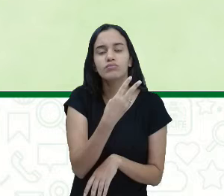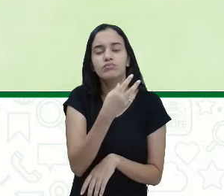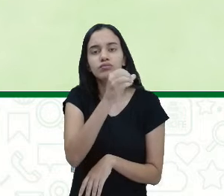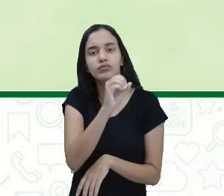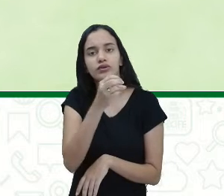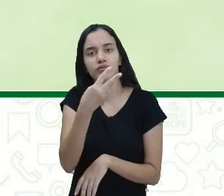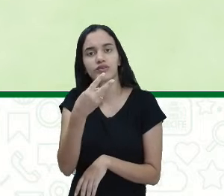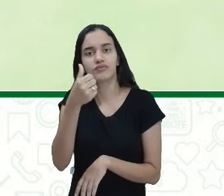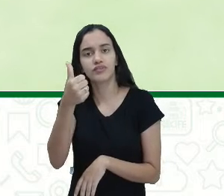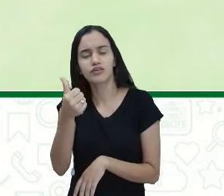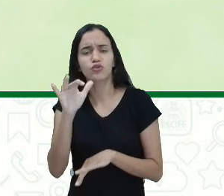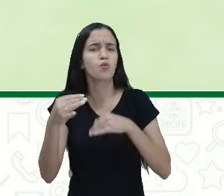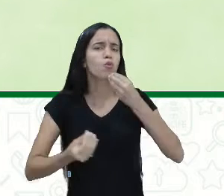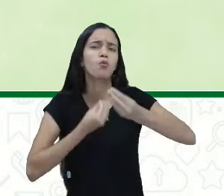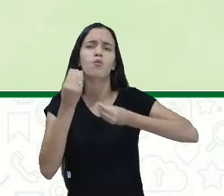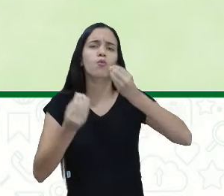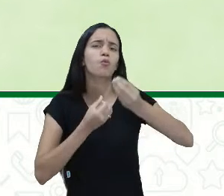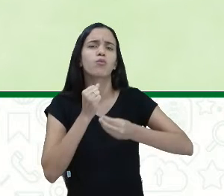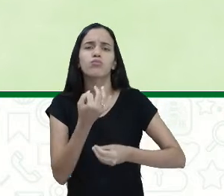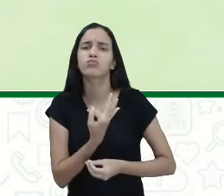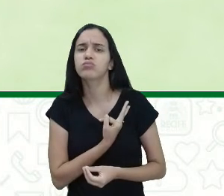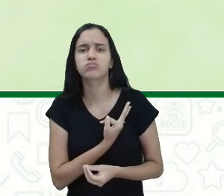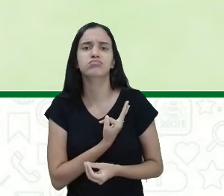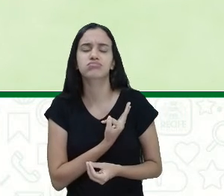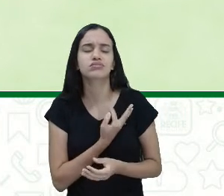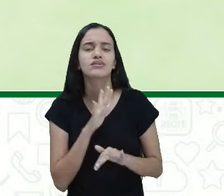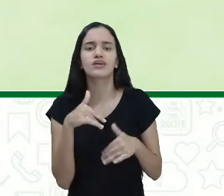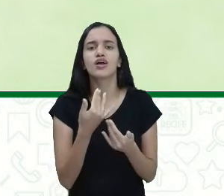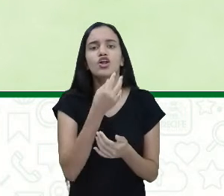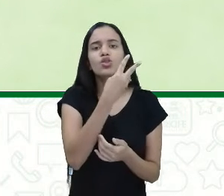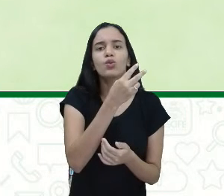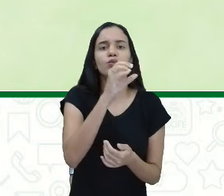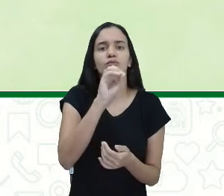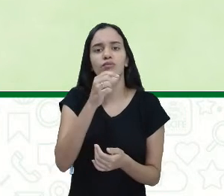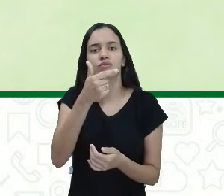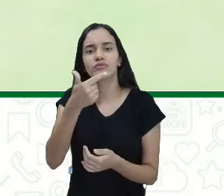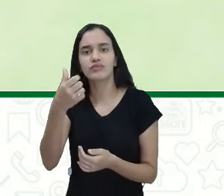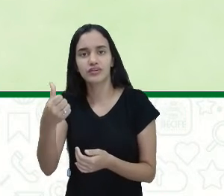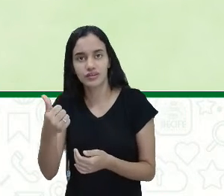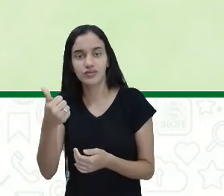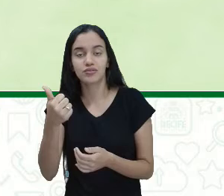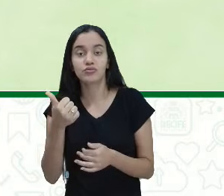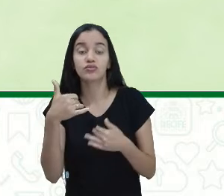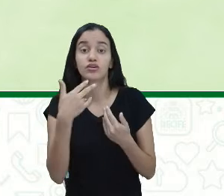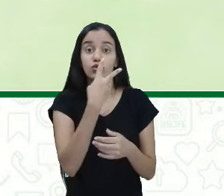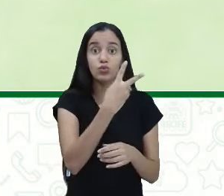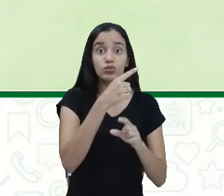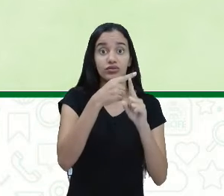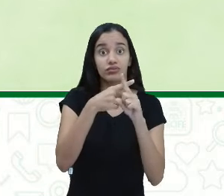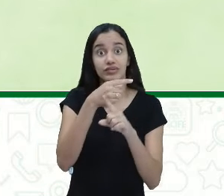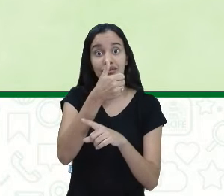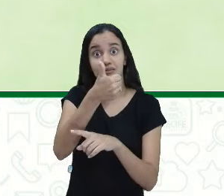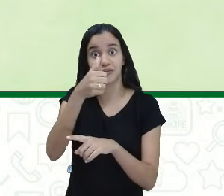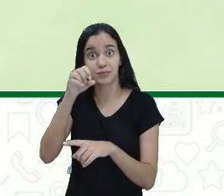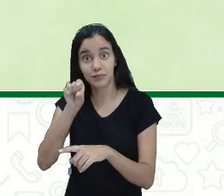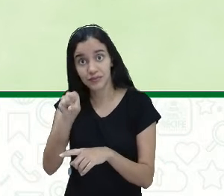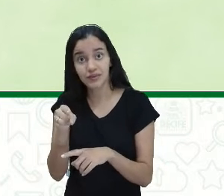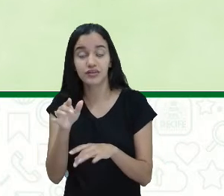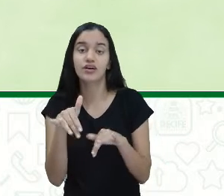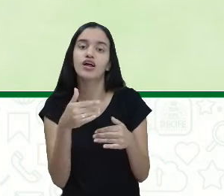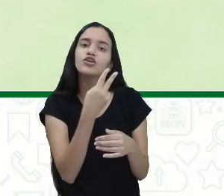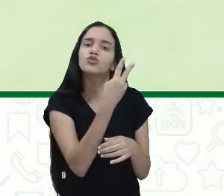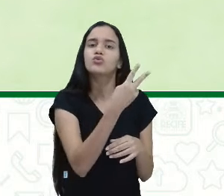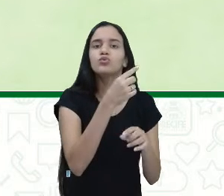2021. Como é que eu posso decompor, não é? 2021. 2 vezes 1.000, 2